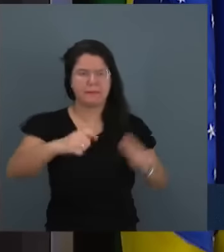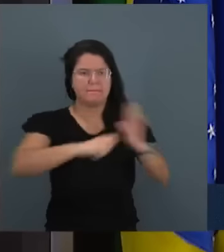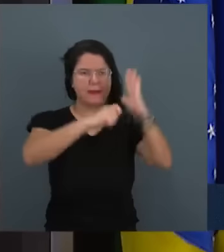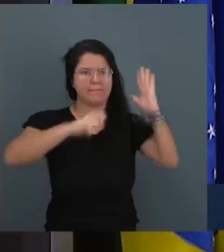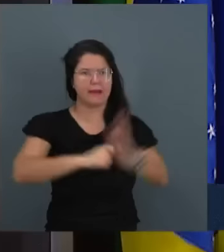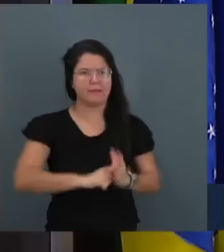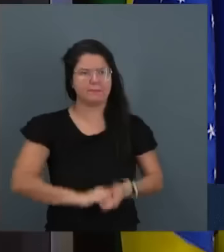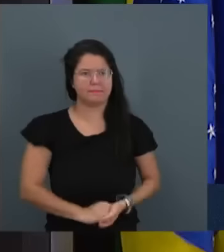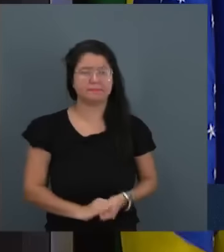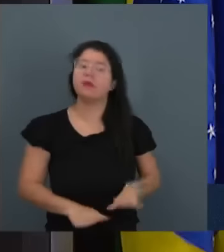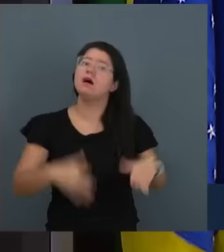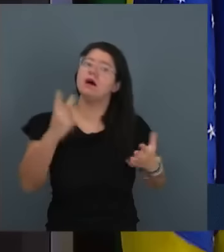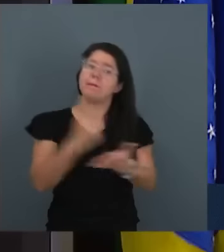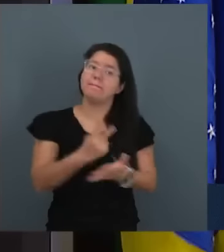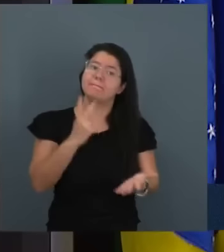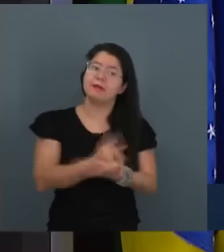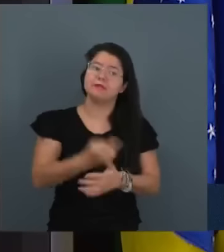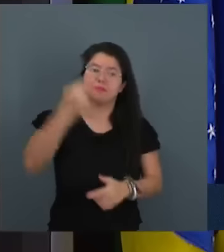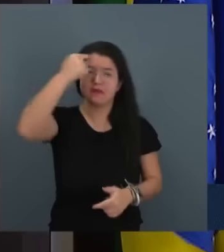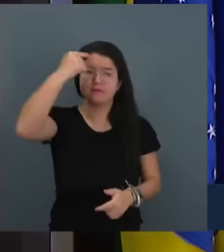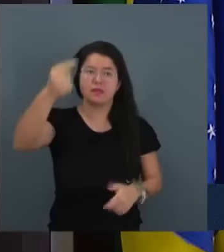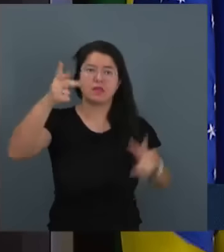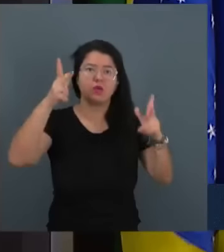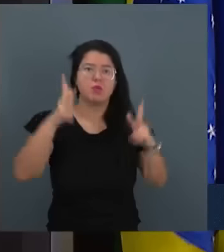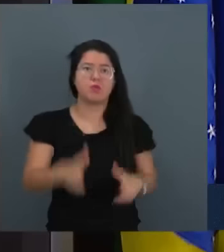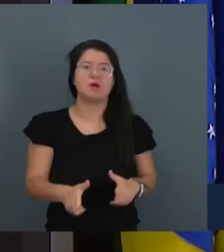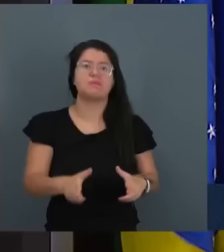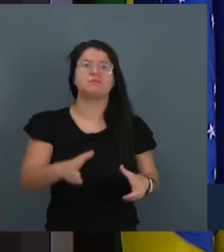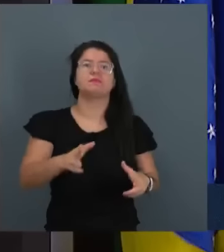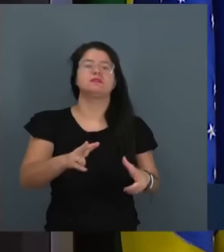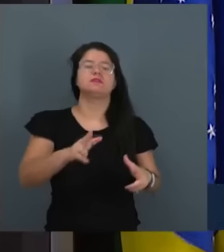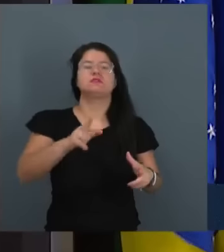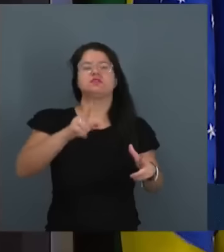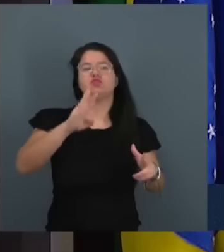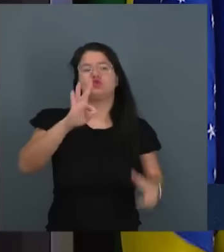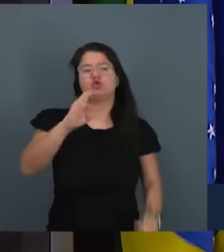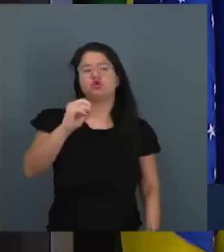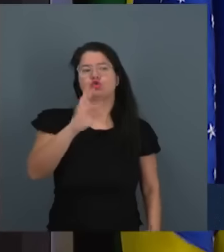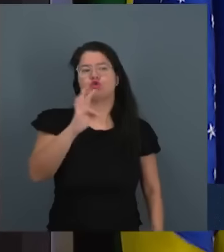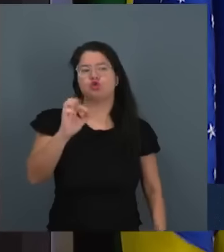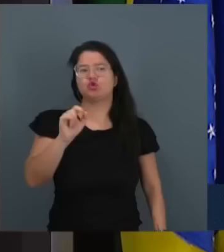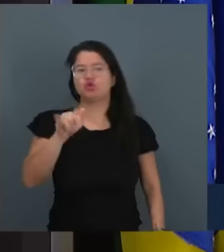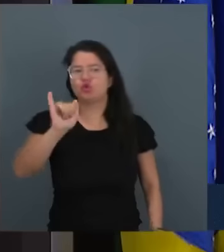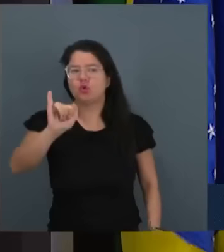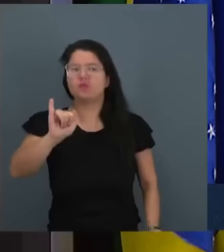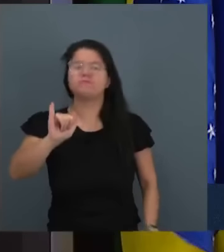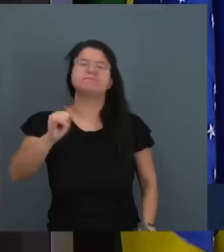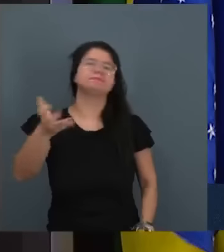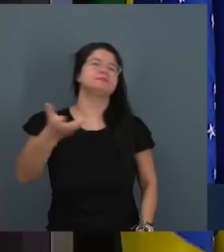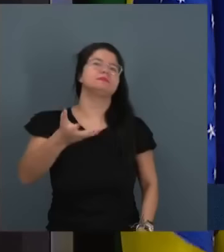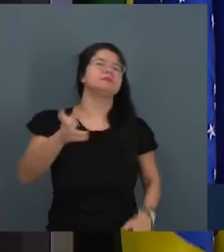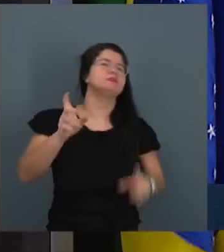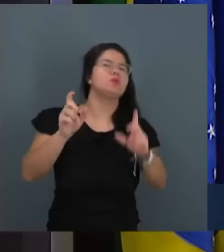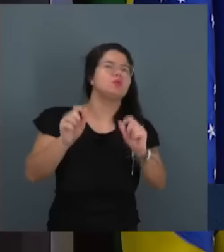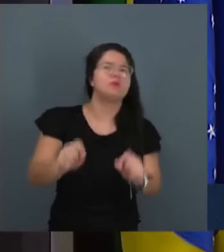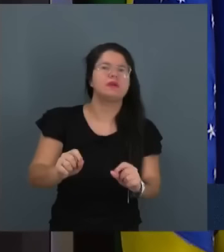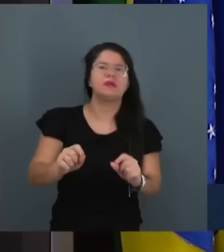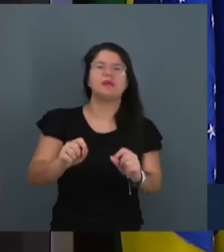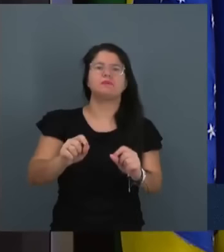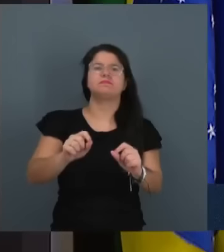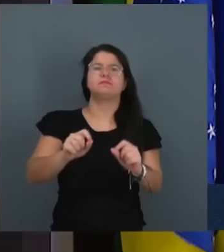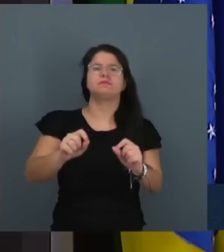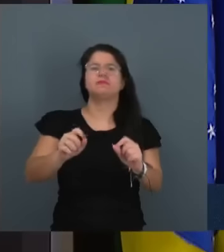O mesmo raciocínio se aplica, senhor presidente, a Dias Toffoli, que decidiu restringir o caso exclusivamente ao